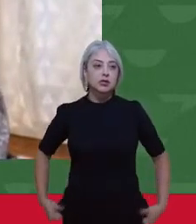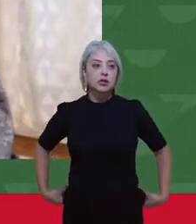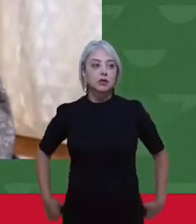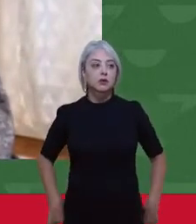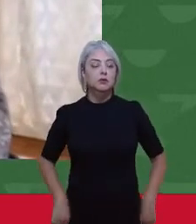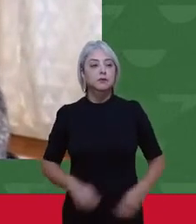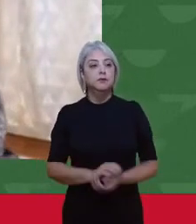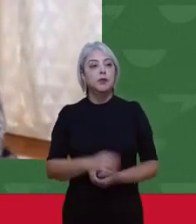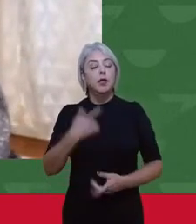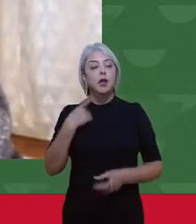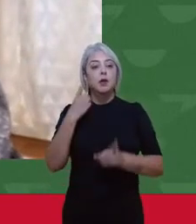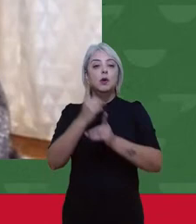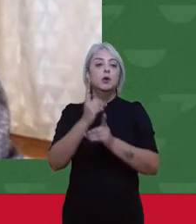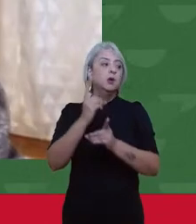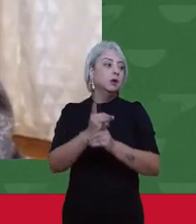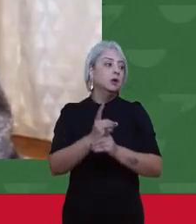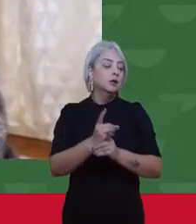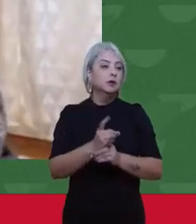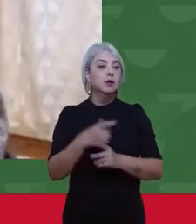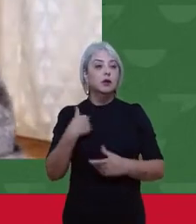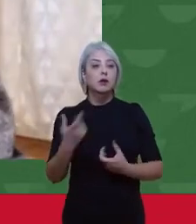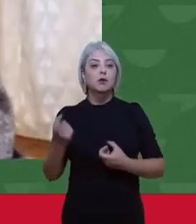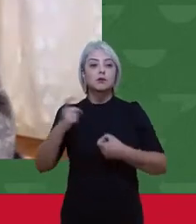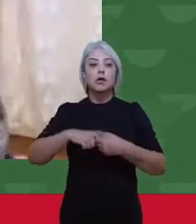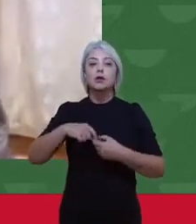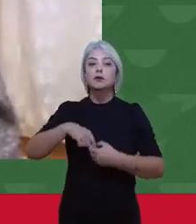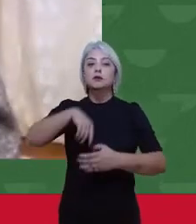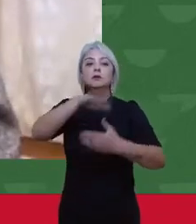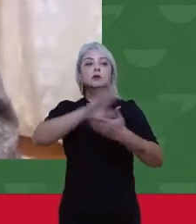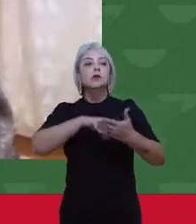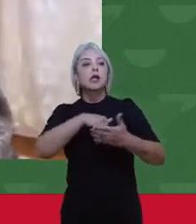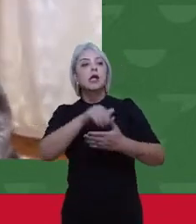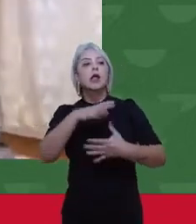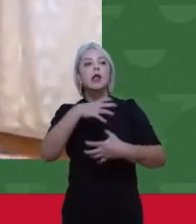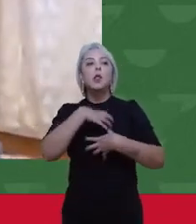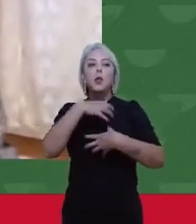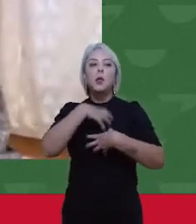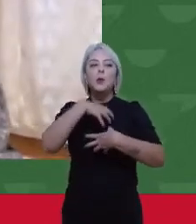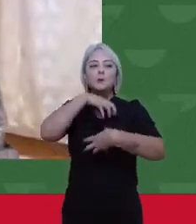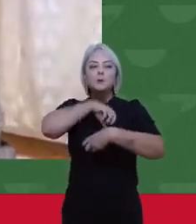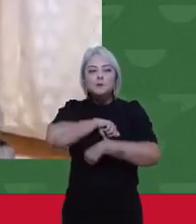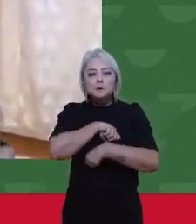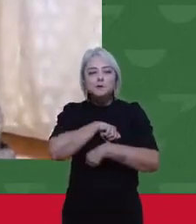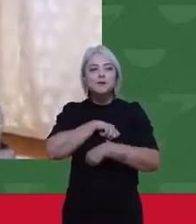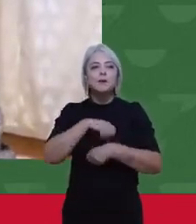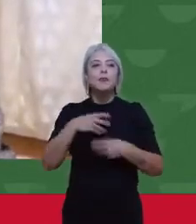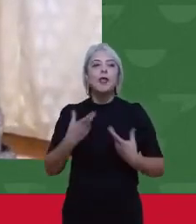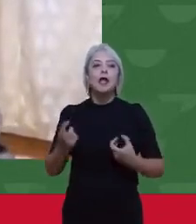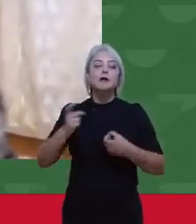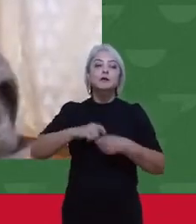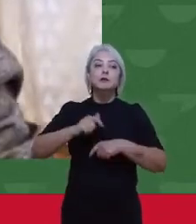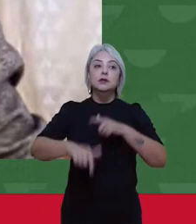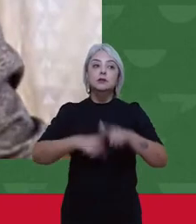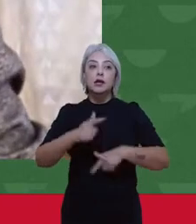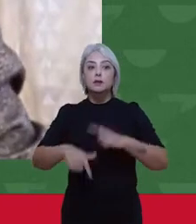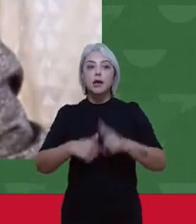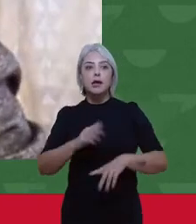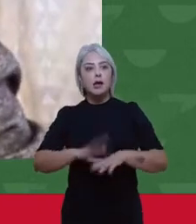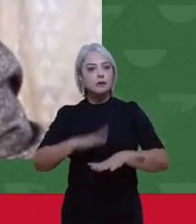Eu encontrei na pintura um lugar de volta, assim, como se fosse uma espécie de útero de novo, né? E aí eu voltei a trabalhar com mais